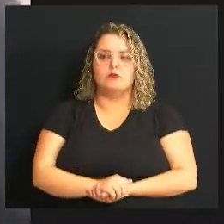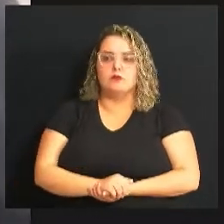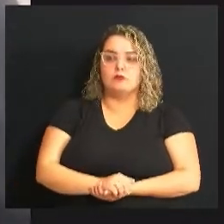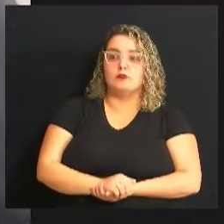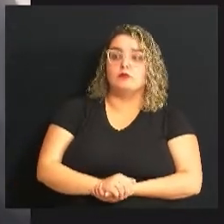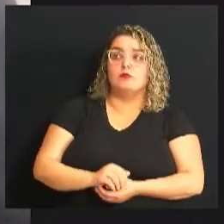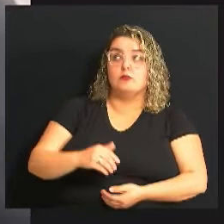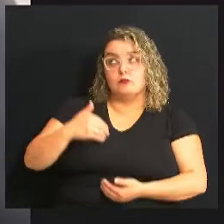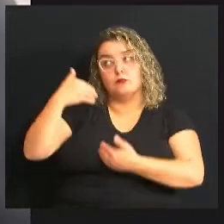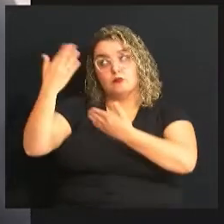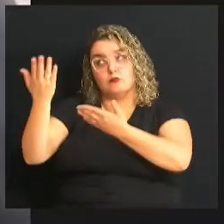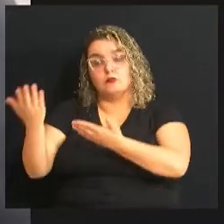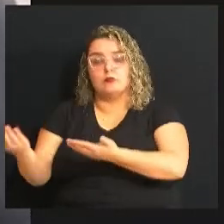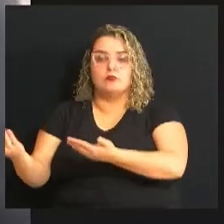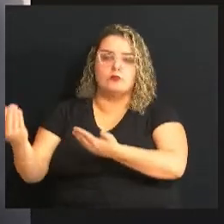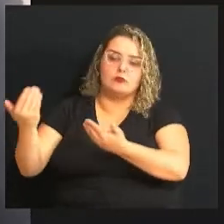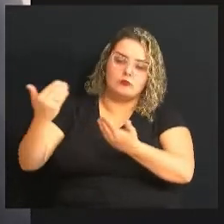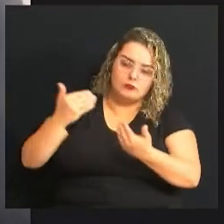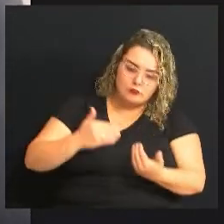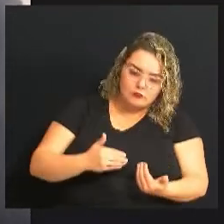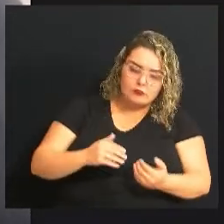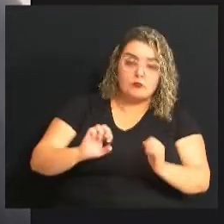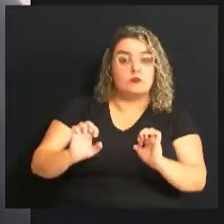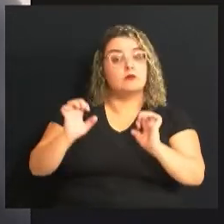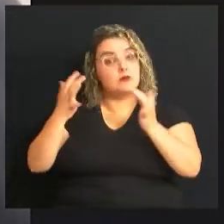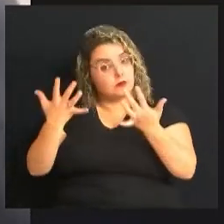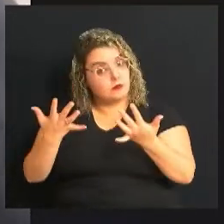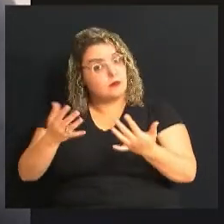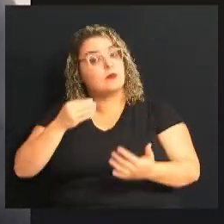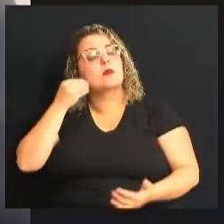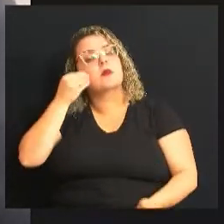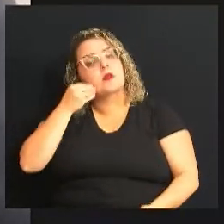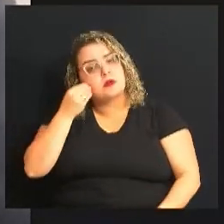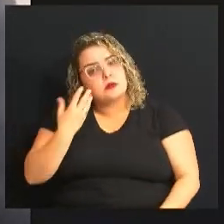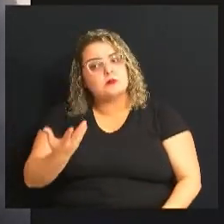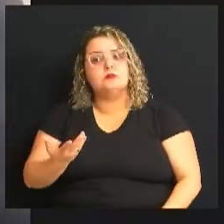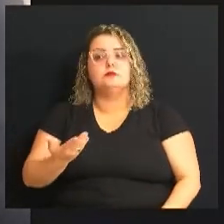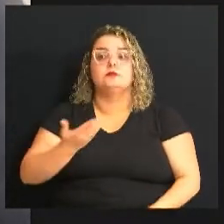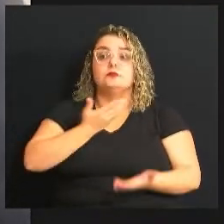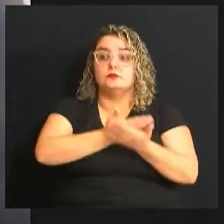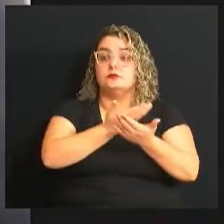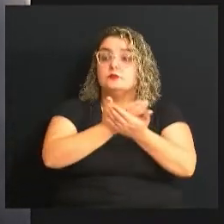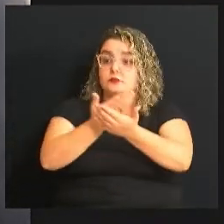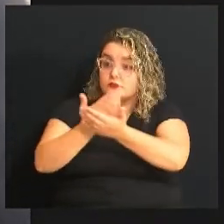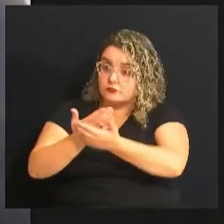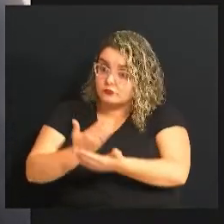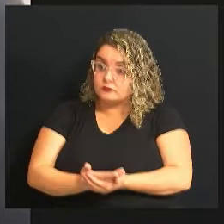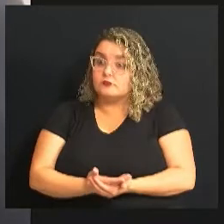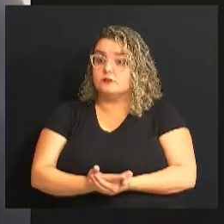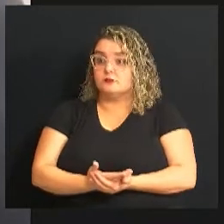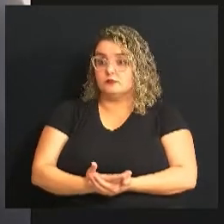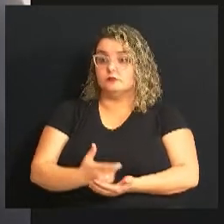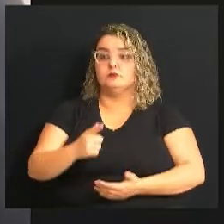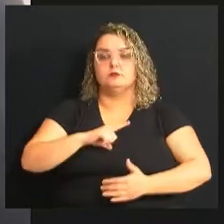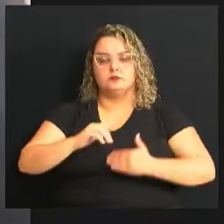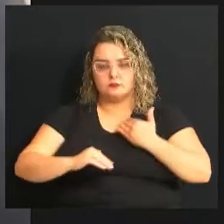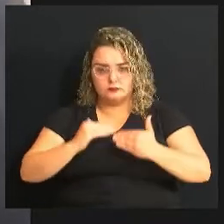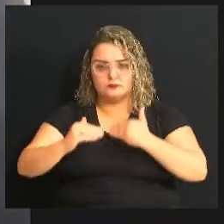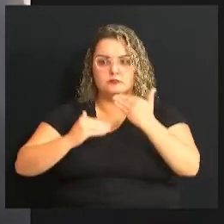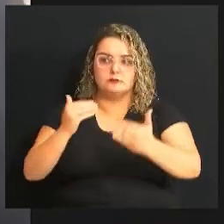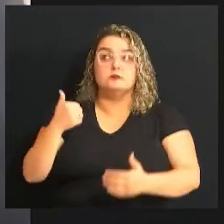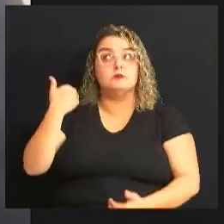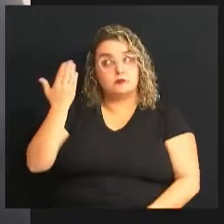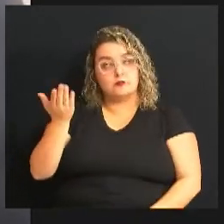poder participar deste evento, trazendo essa experiência, esses estudos que ela tem desenvolvido por lá. E